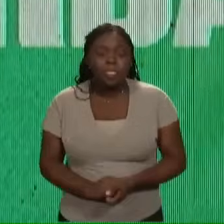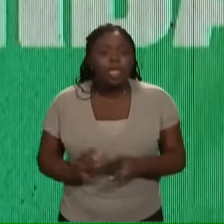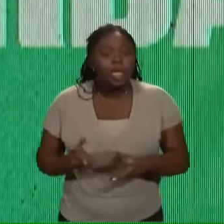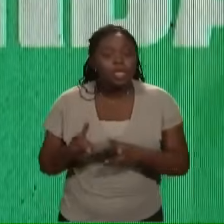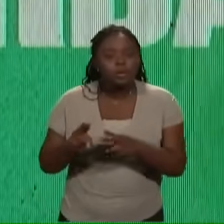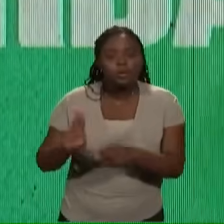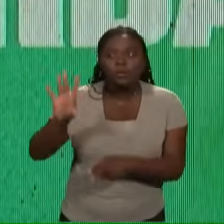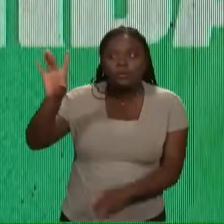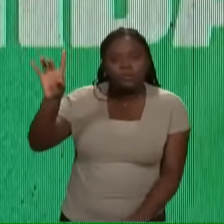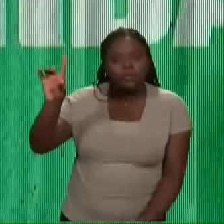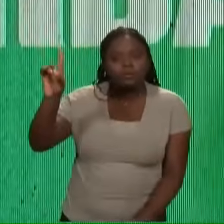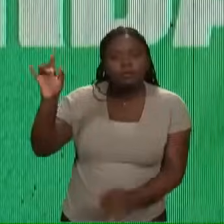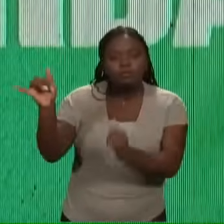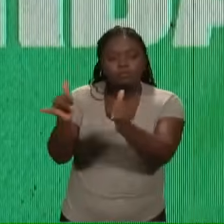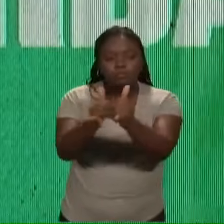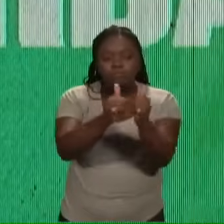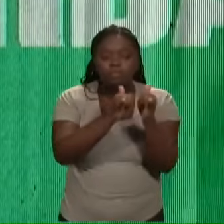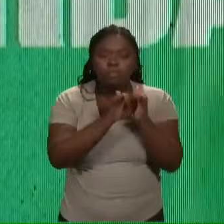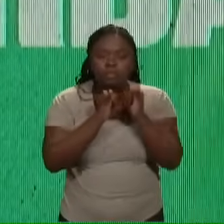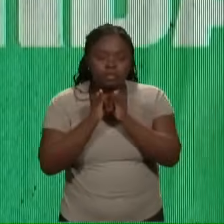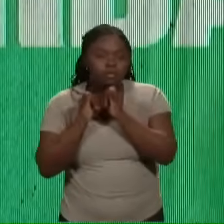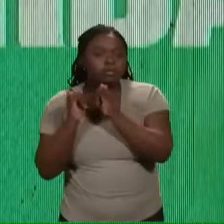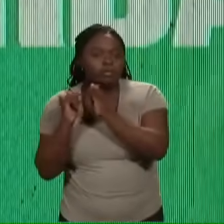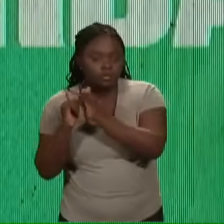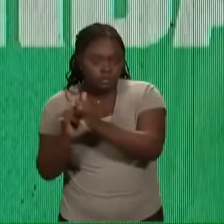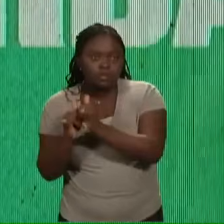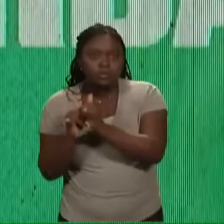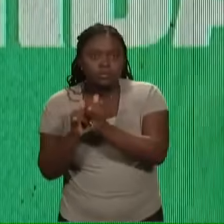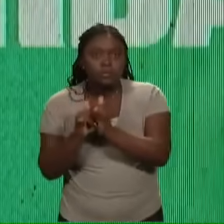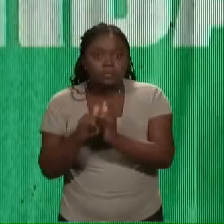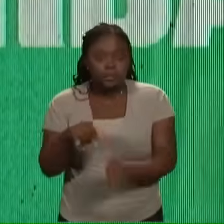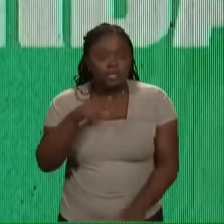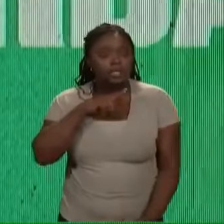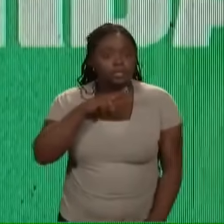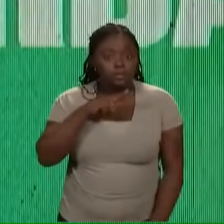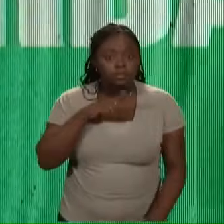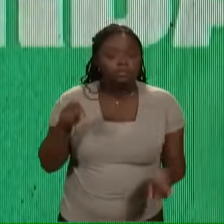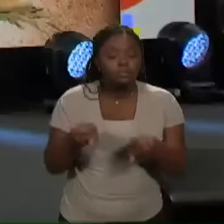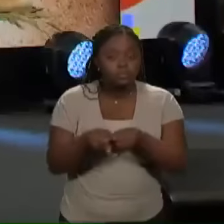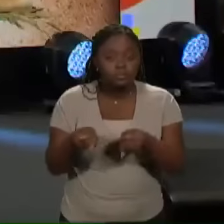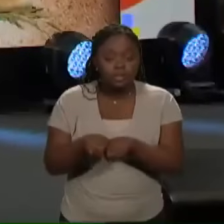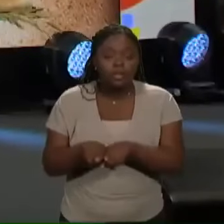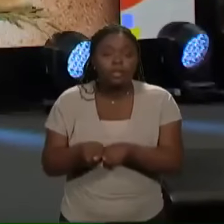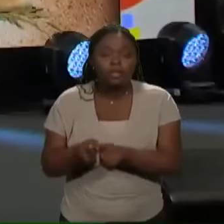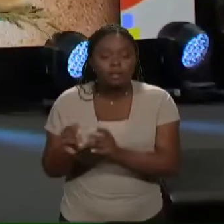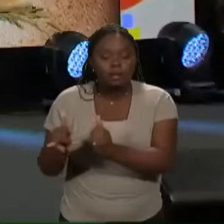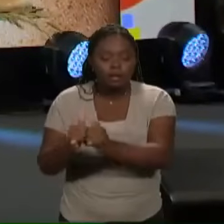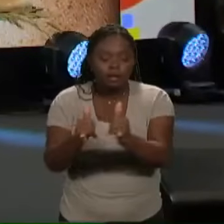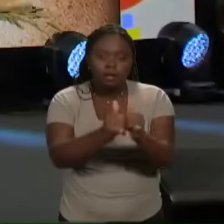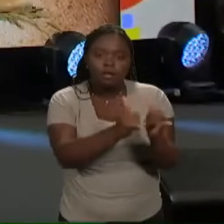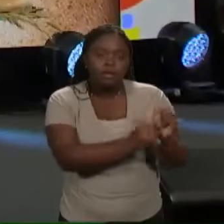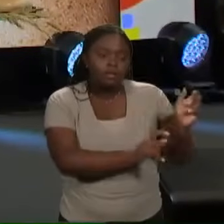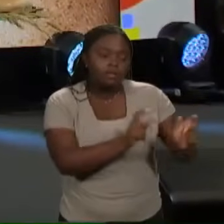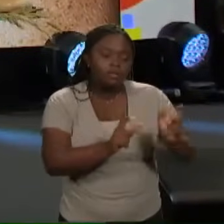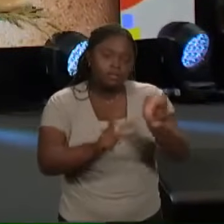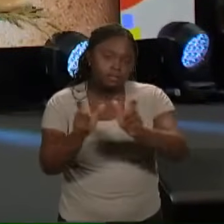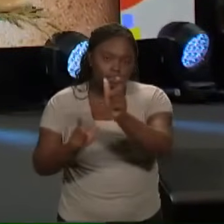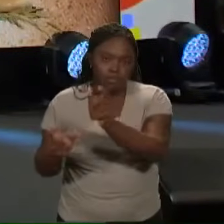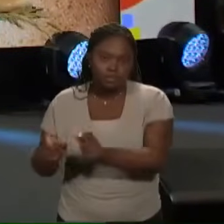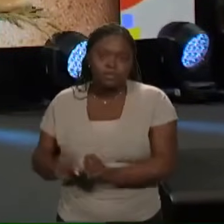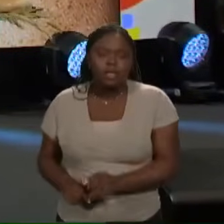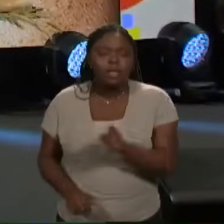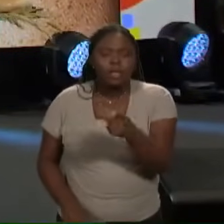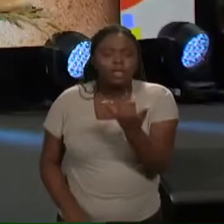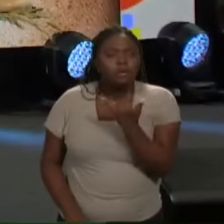Deus nos perdoou, sem não merecermos, temos que perdoar as pessoas também. Você